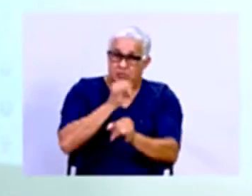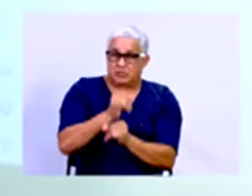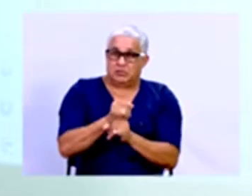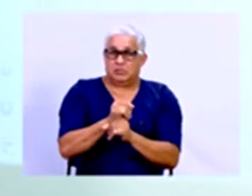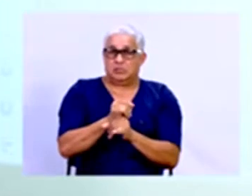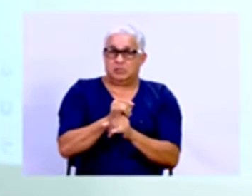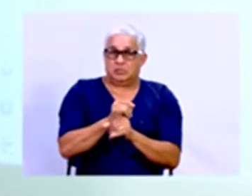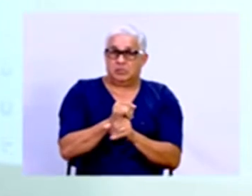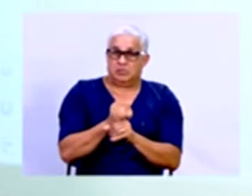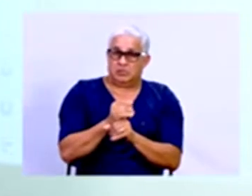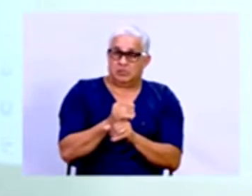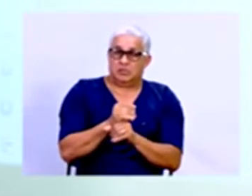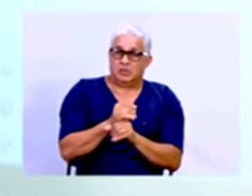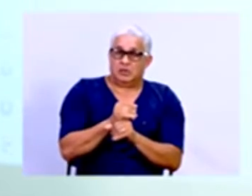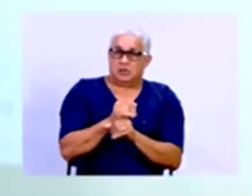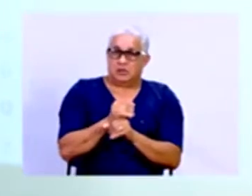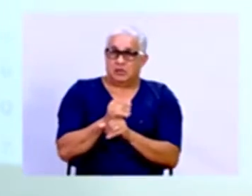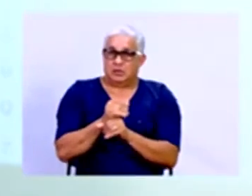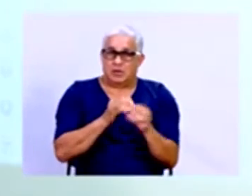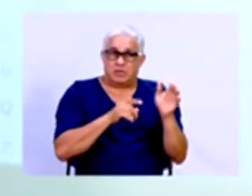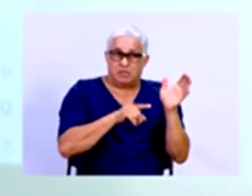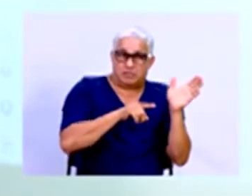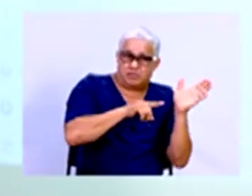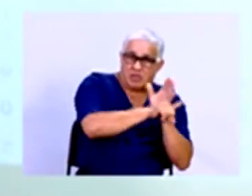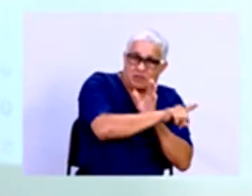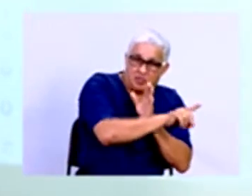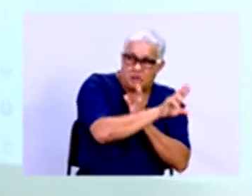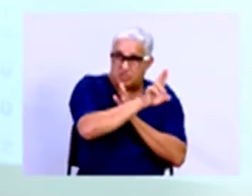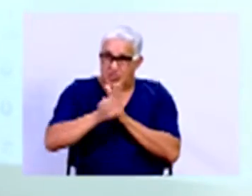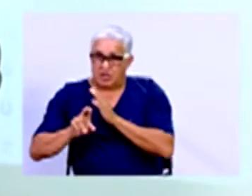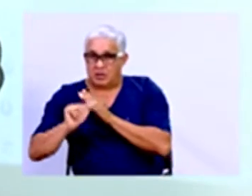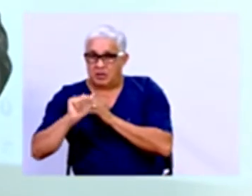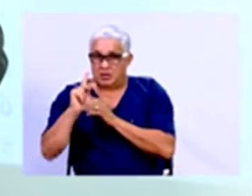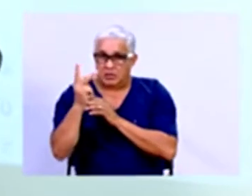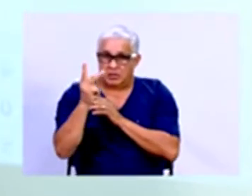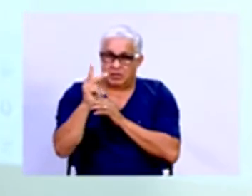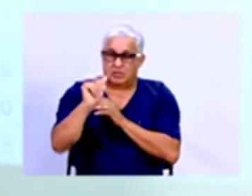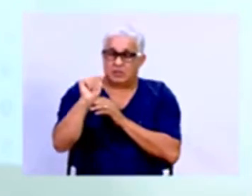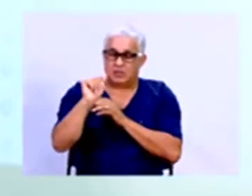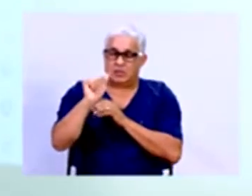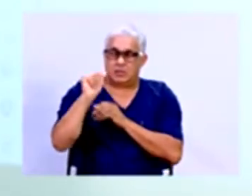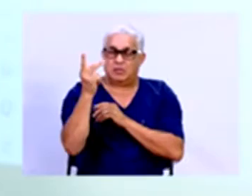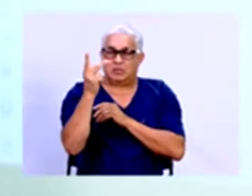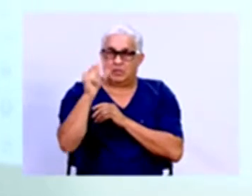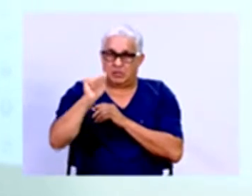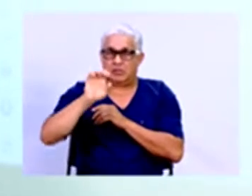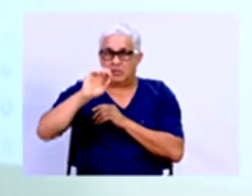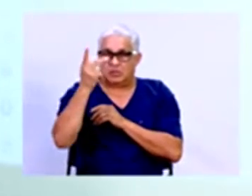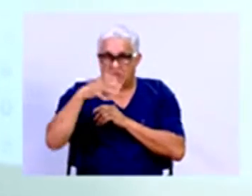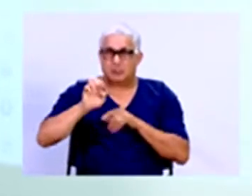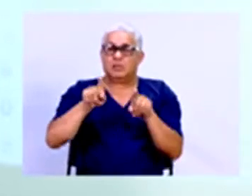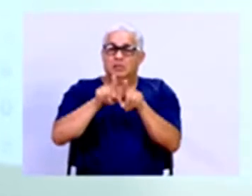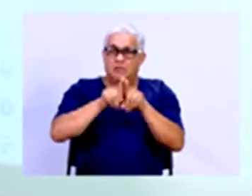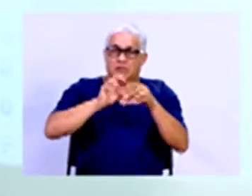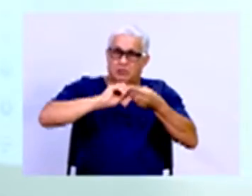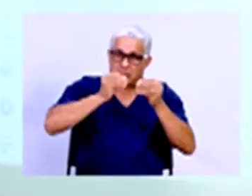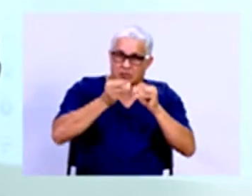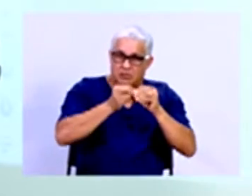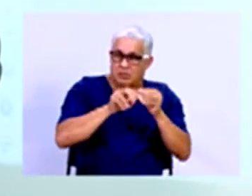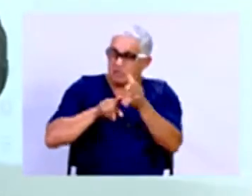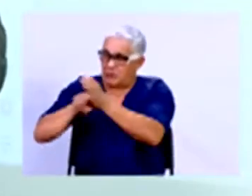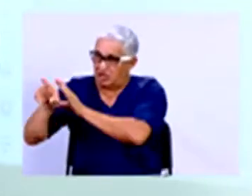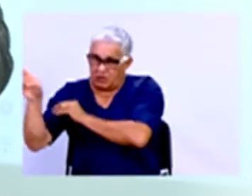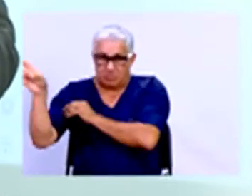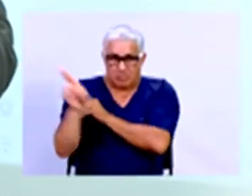sai caminhando entre o servidor, procura os módulos do Apache, PHP, devolve, caso tenha aqui no banco de dados, ele vai no banco de dados, devolve as